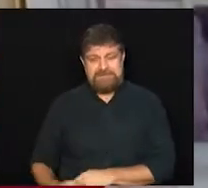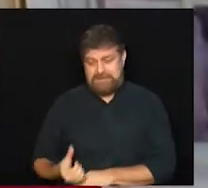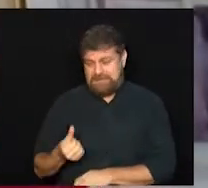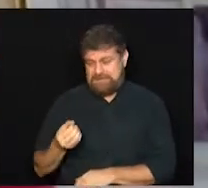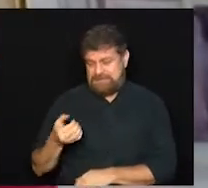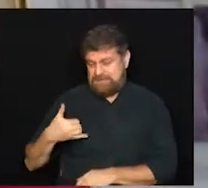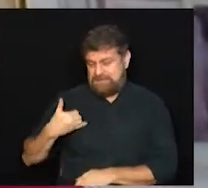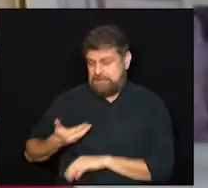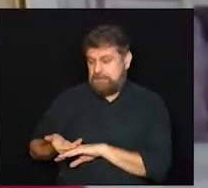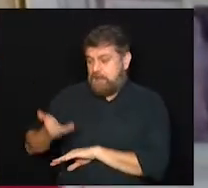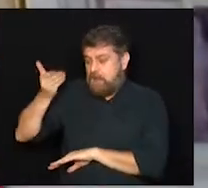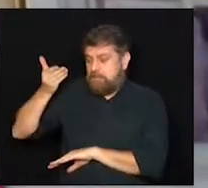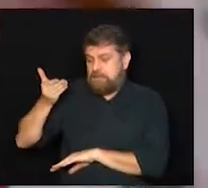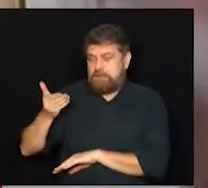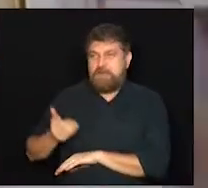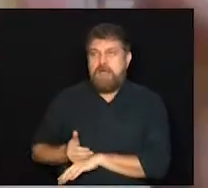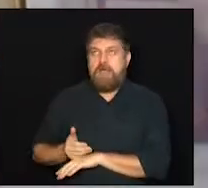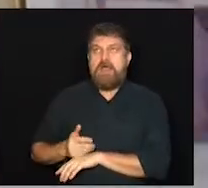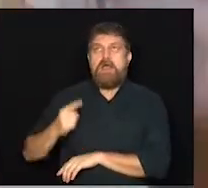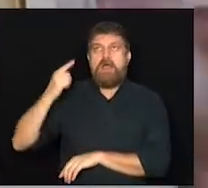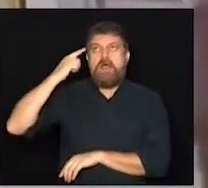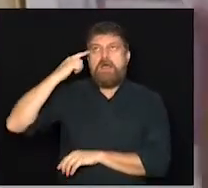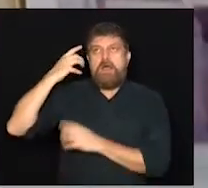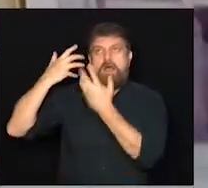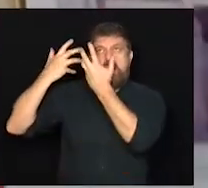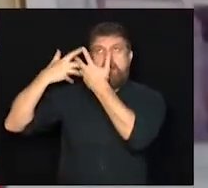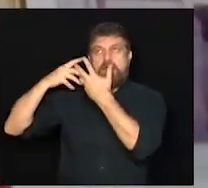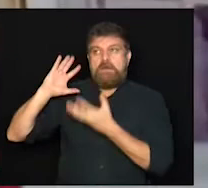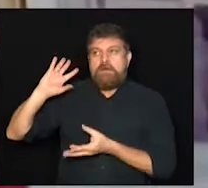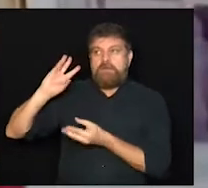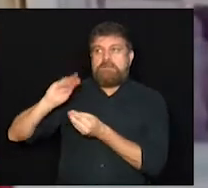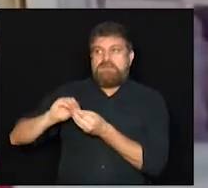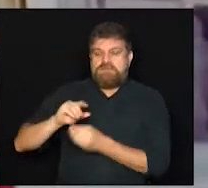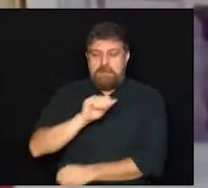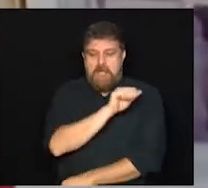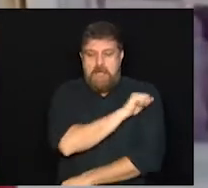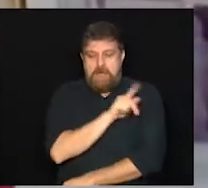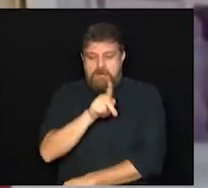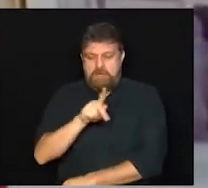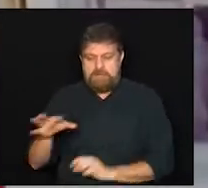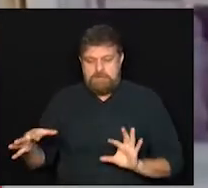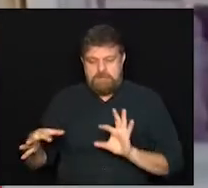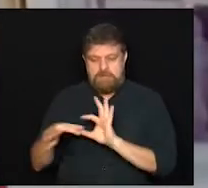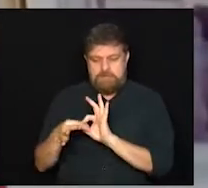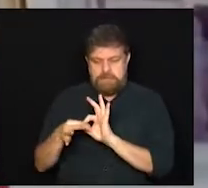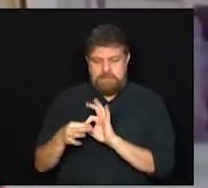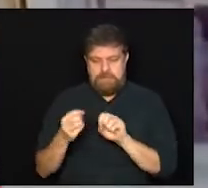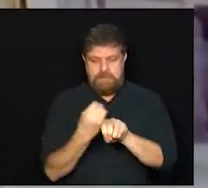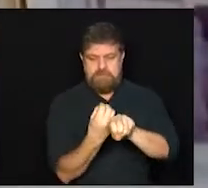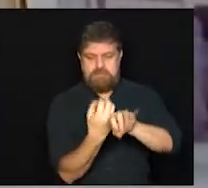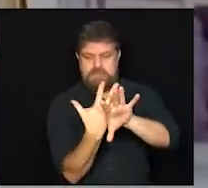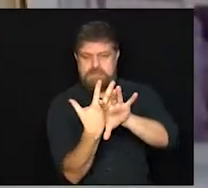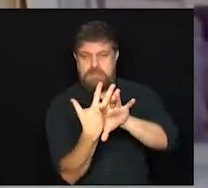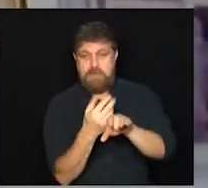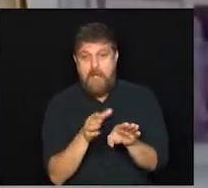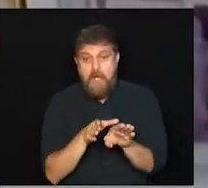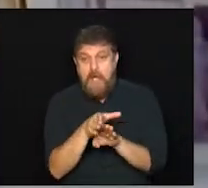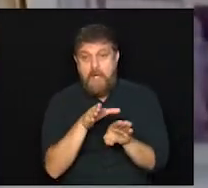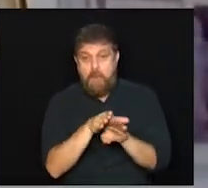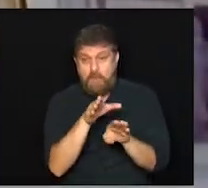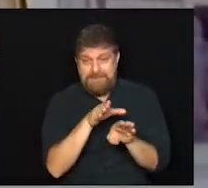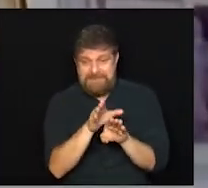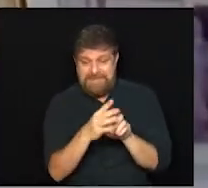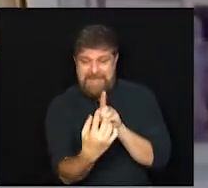anos, vão fazer o quê? E foi aí que juntou alunos, professores e começaram esse atendimento, tá? E esse